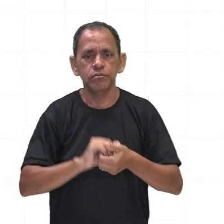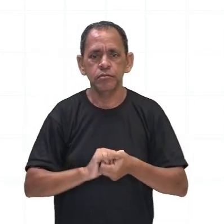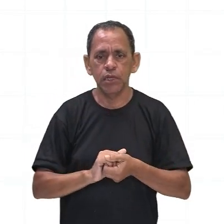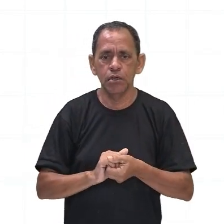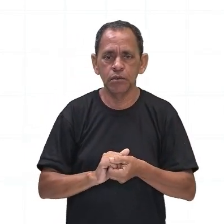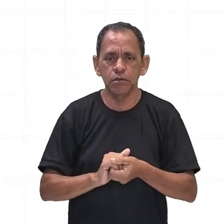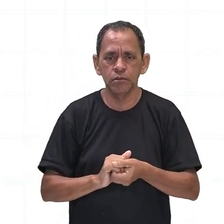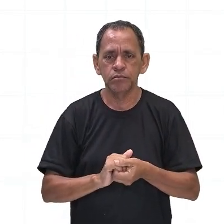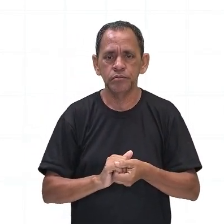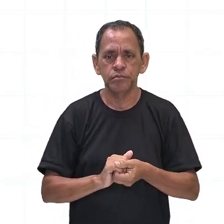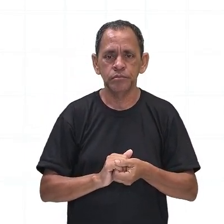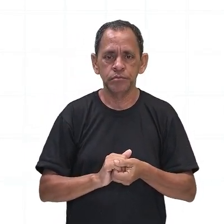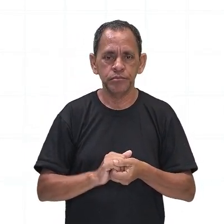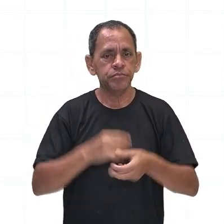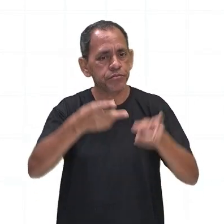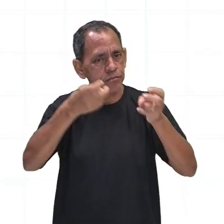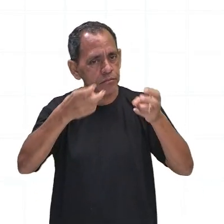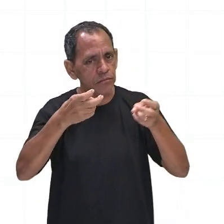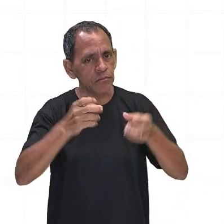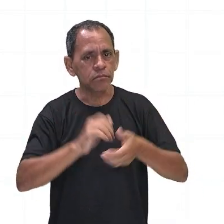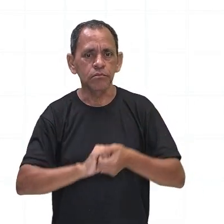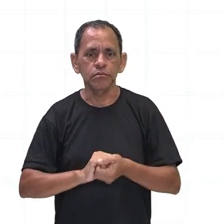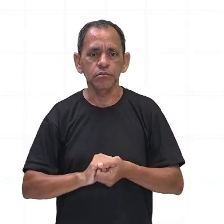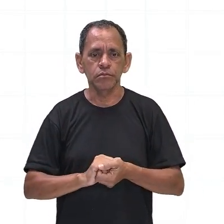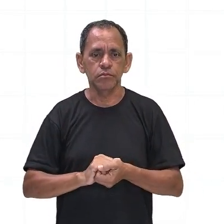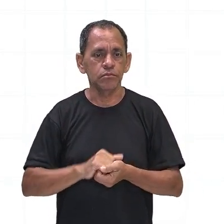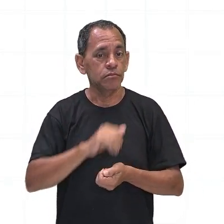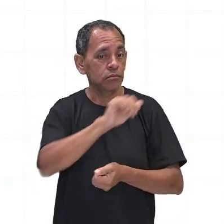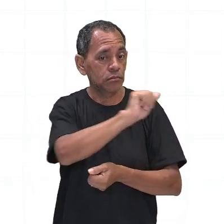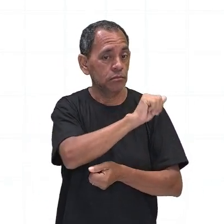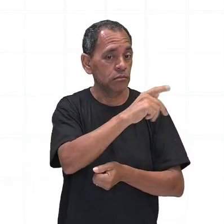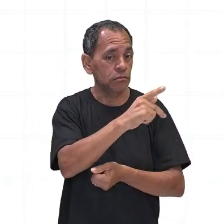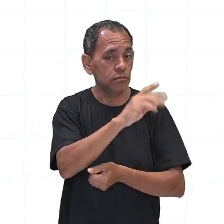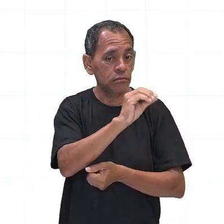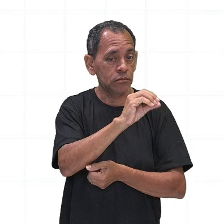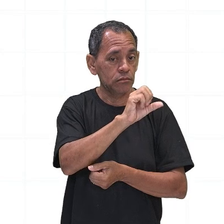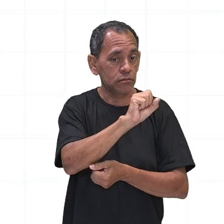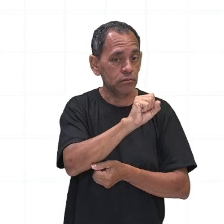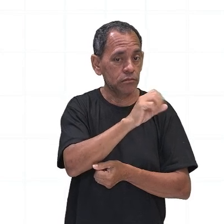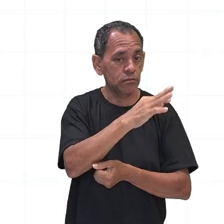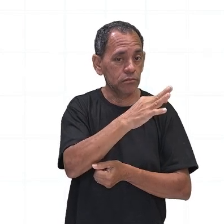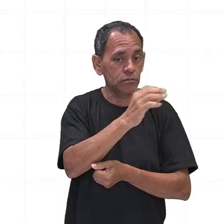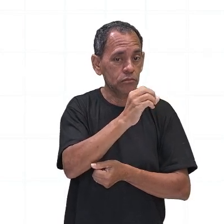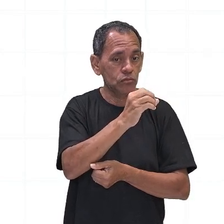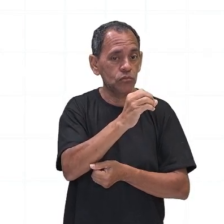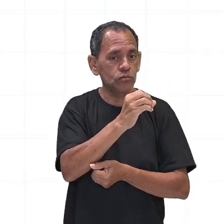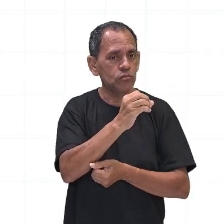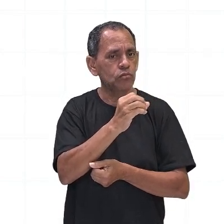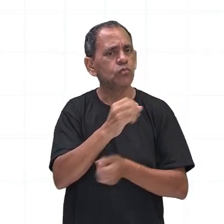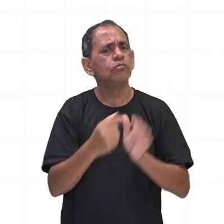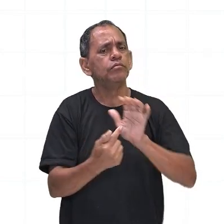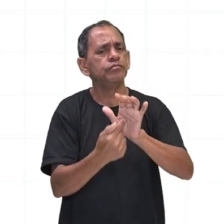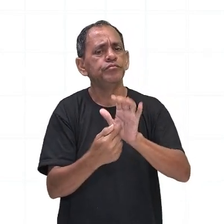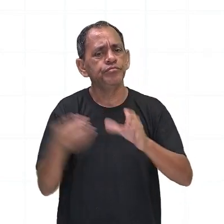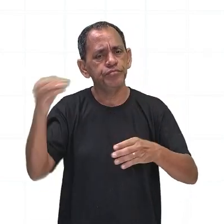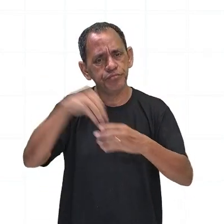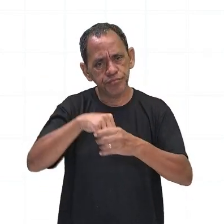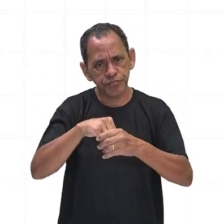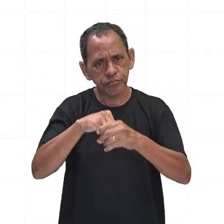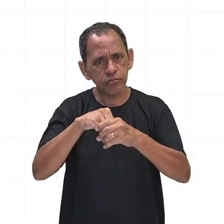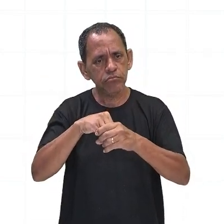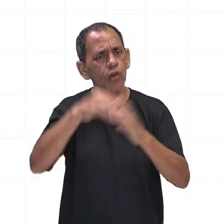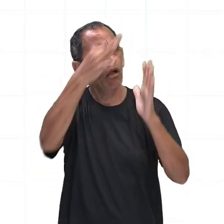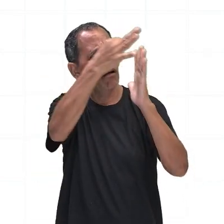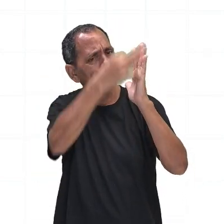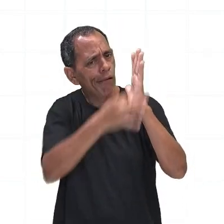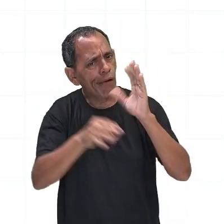Então, perceba que o aposto, ele vai trazer para a gente, dentro do texto, dentro da oração do período, exatamente uma ideia